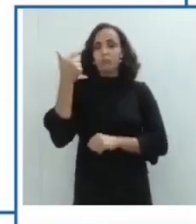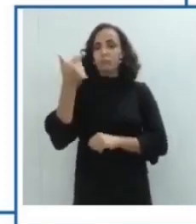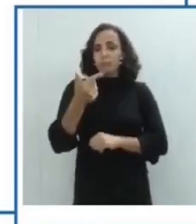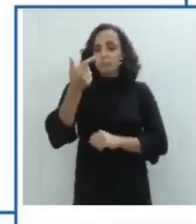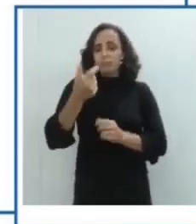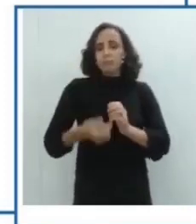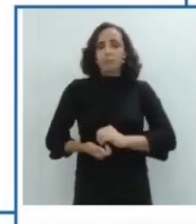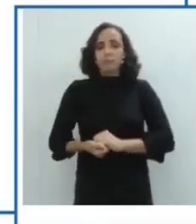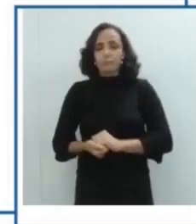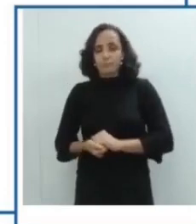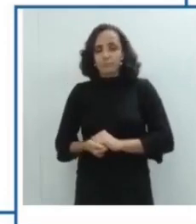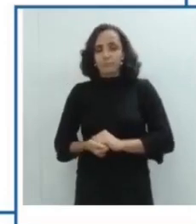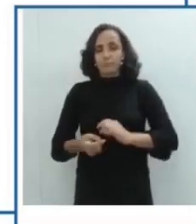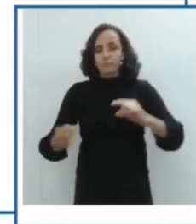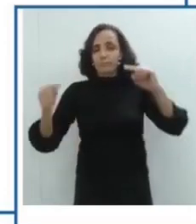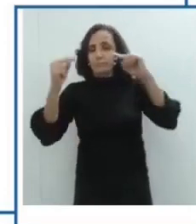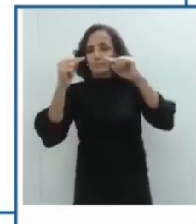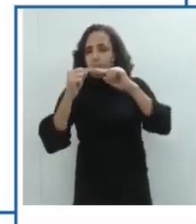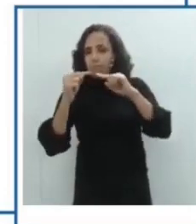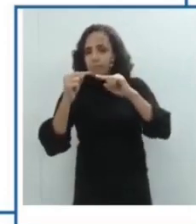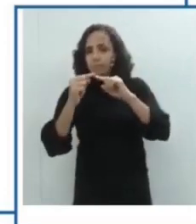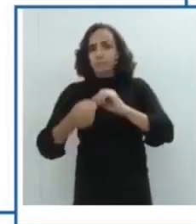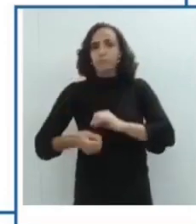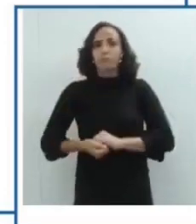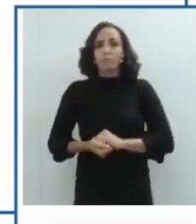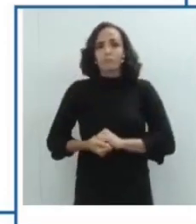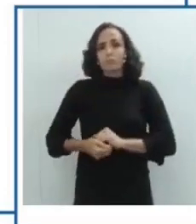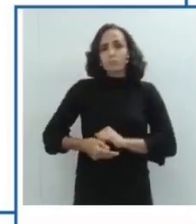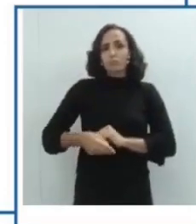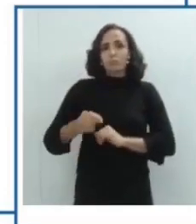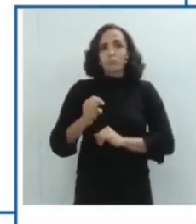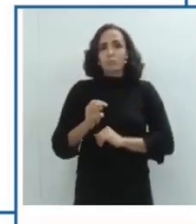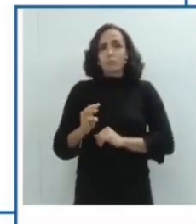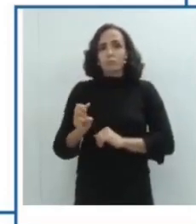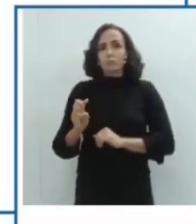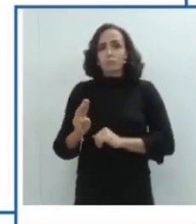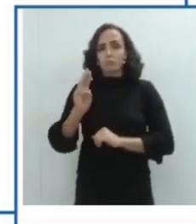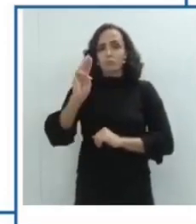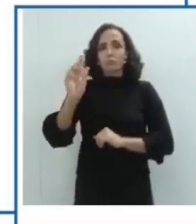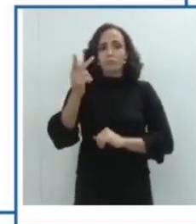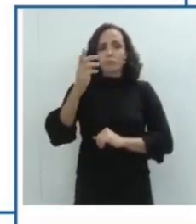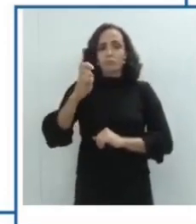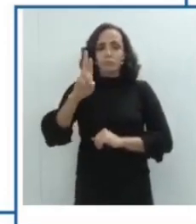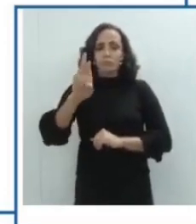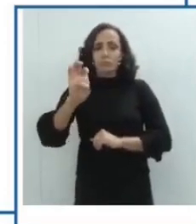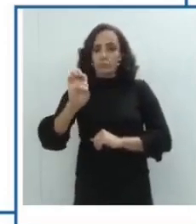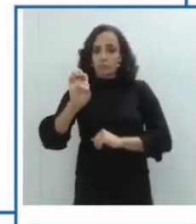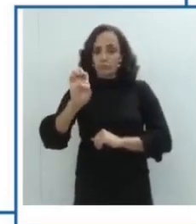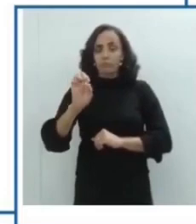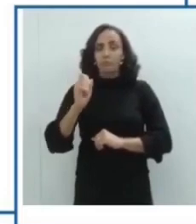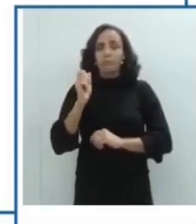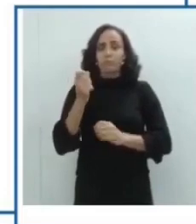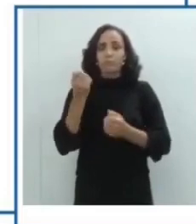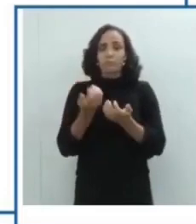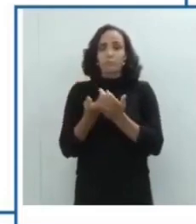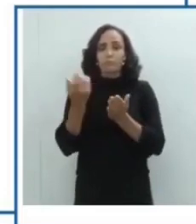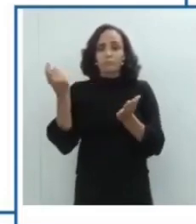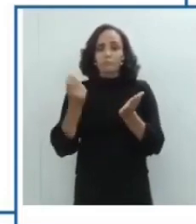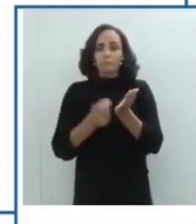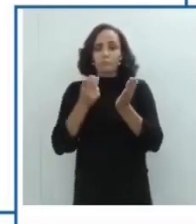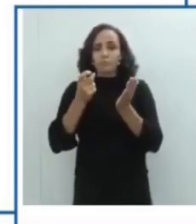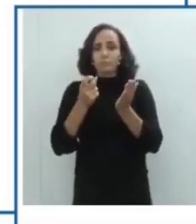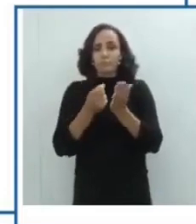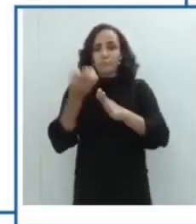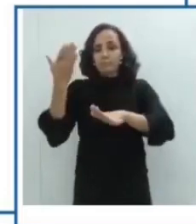de acordo com a condição. Esse aí solicita uma condição, tá? A gente vai ver lá no código, na parte